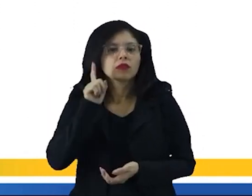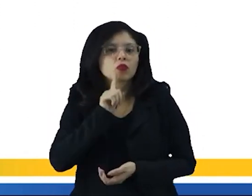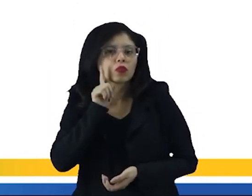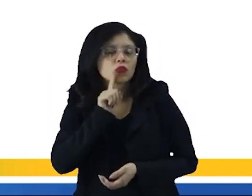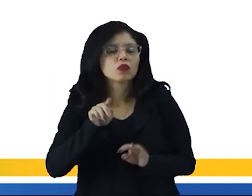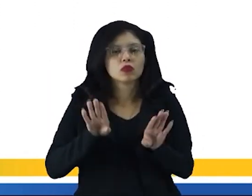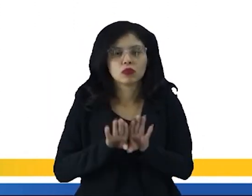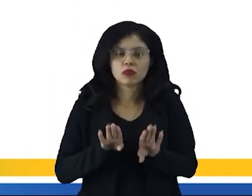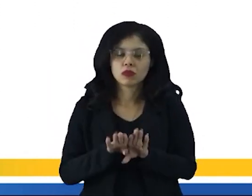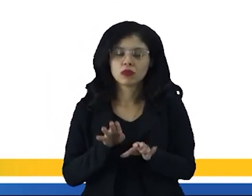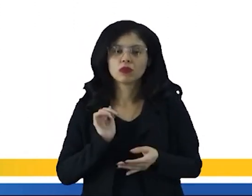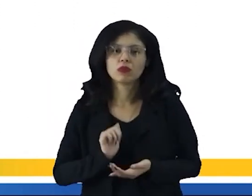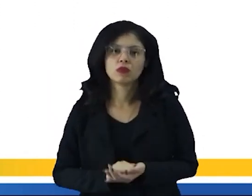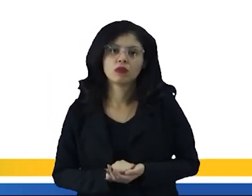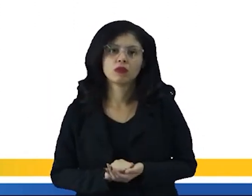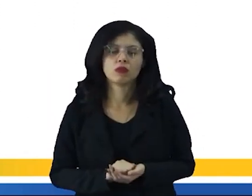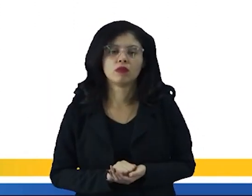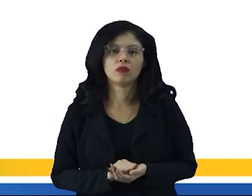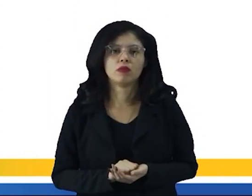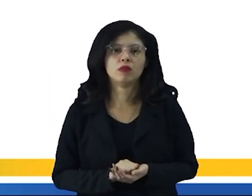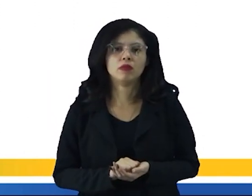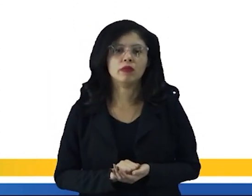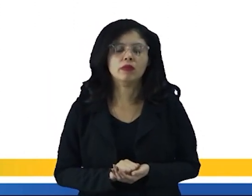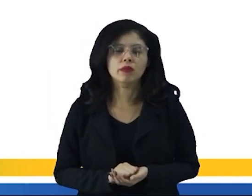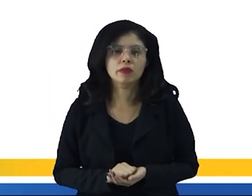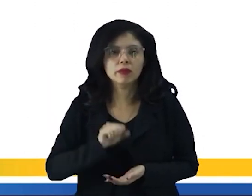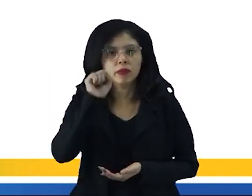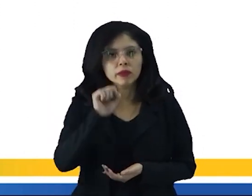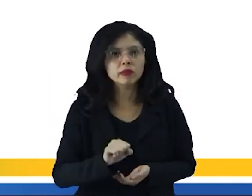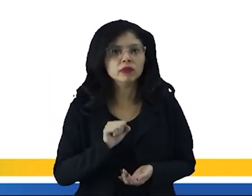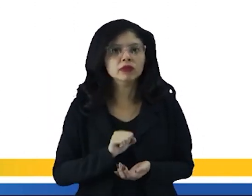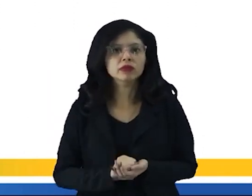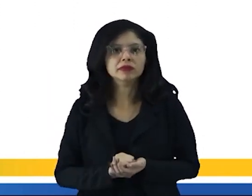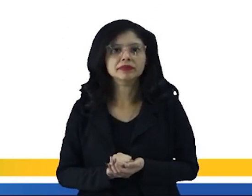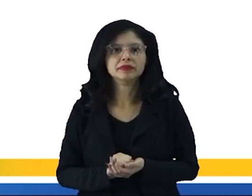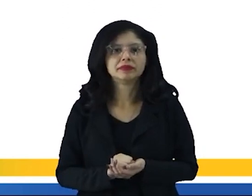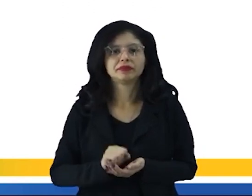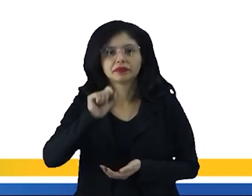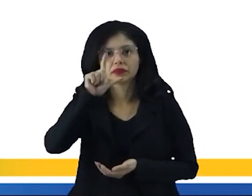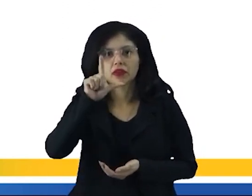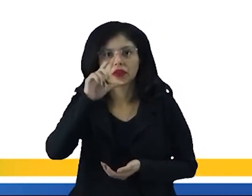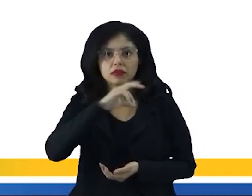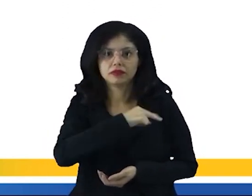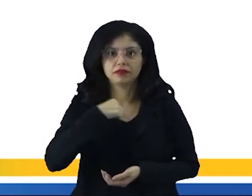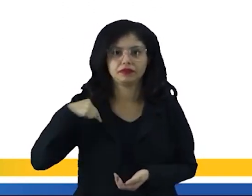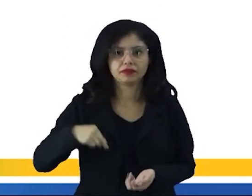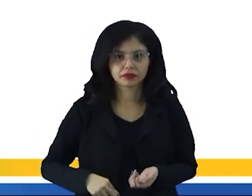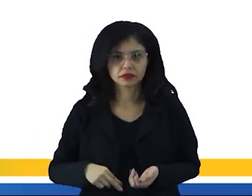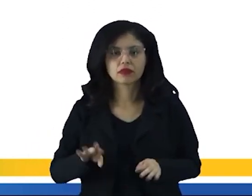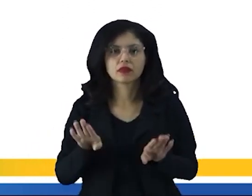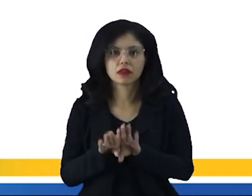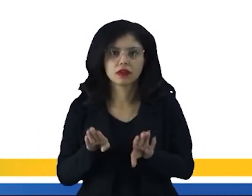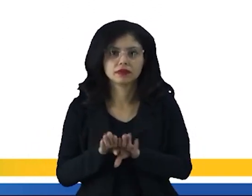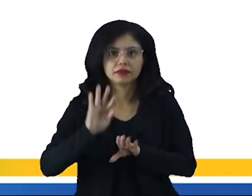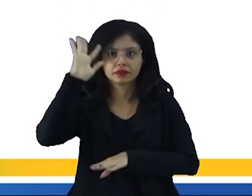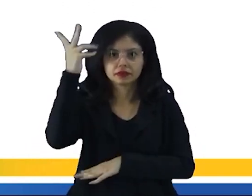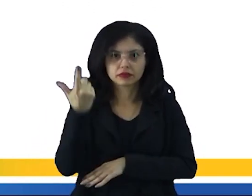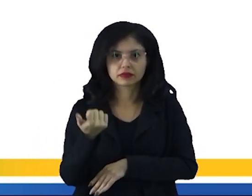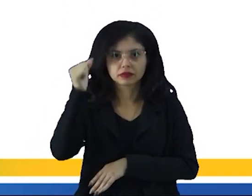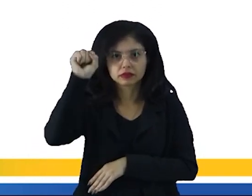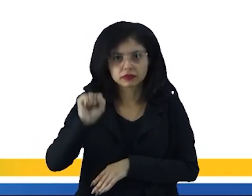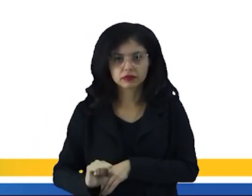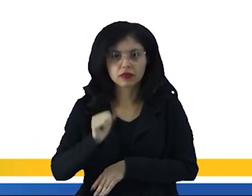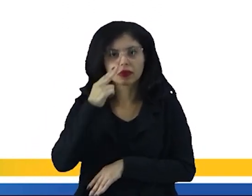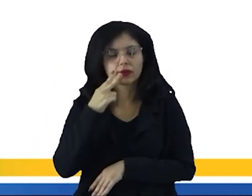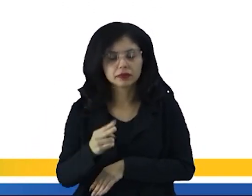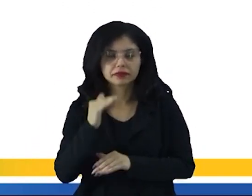Unidos, na Califórnia, também nessa faixa sul no Chile, na África do Sul, você vai vendo aí, vai identificando no